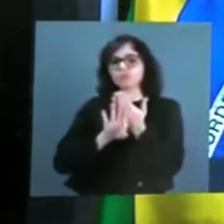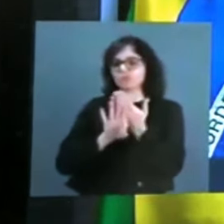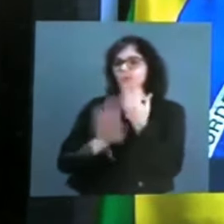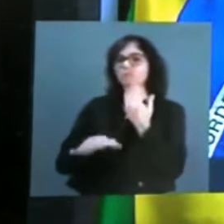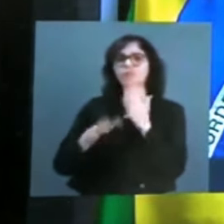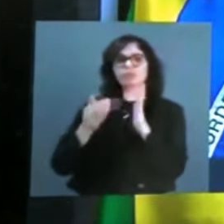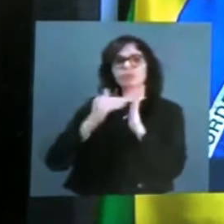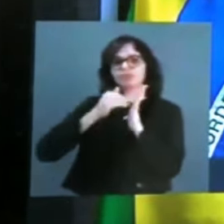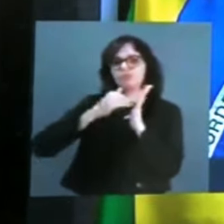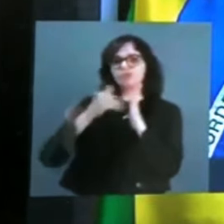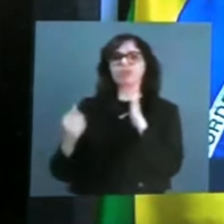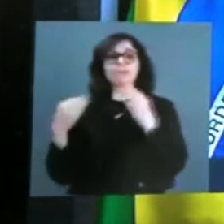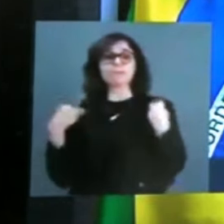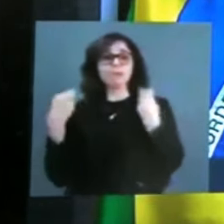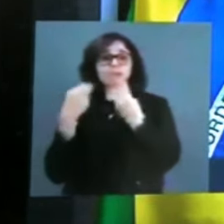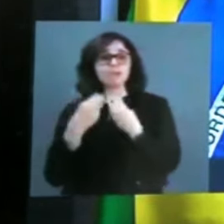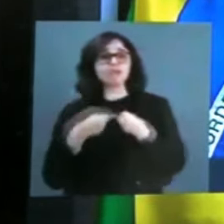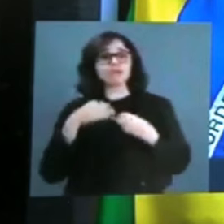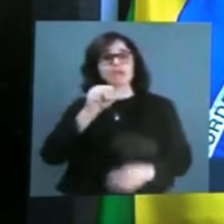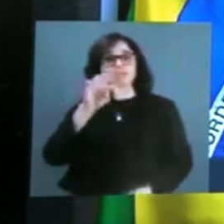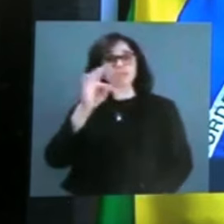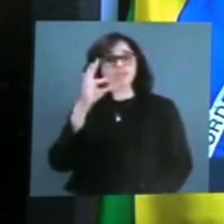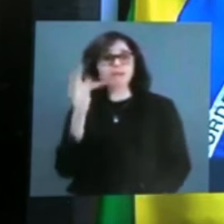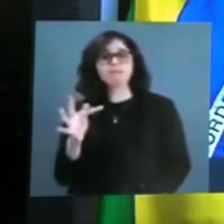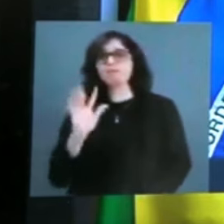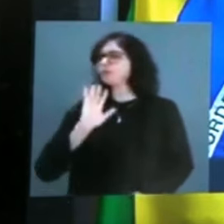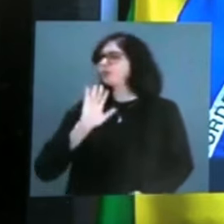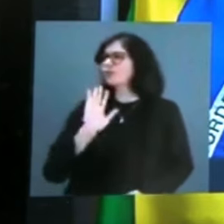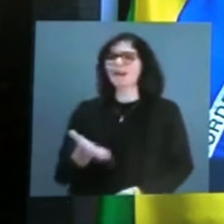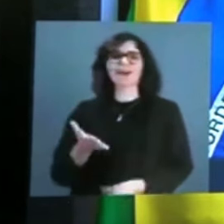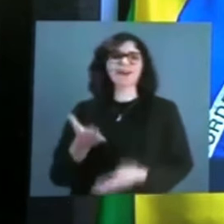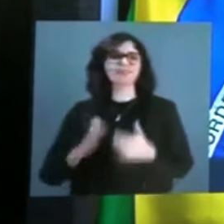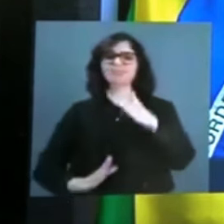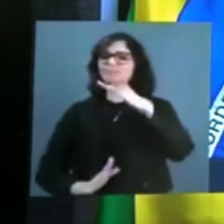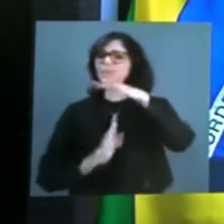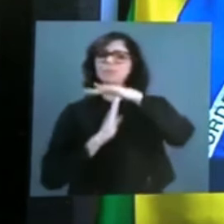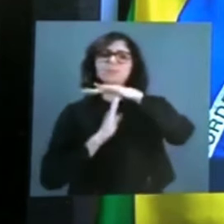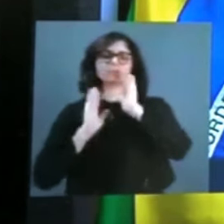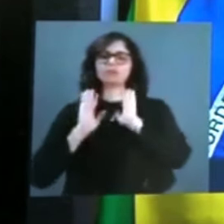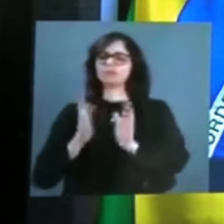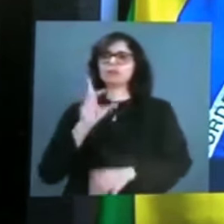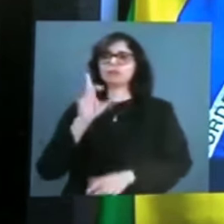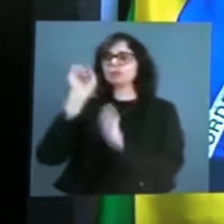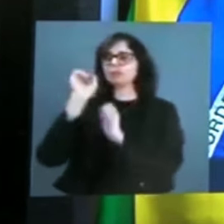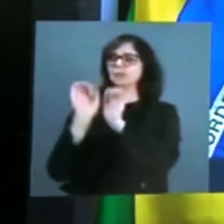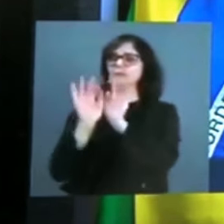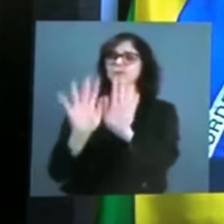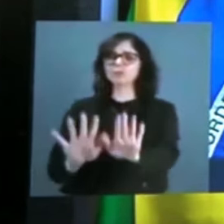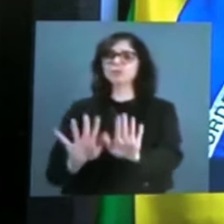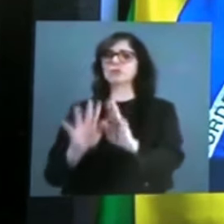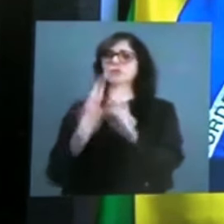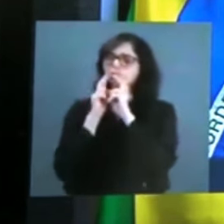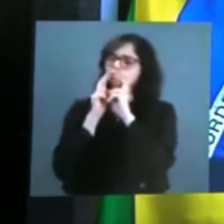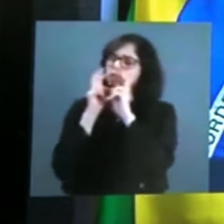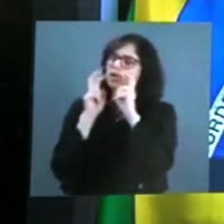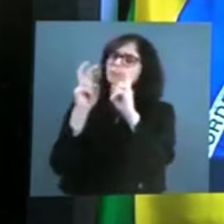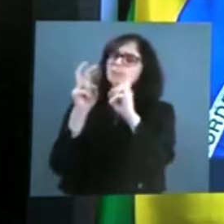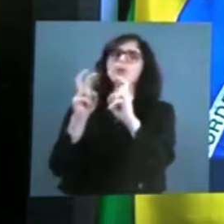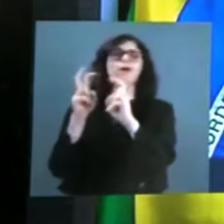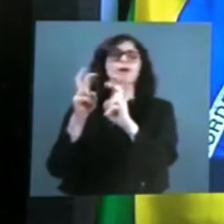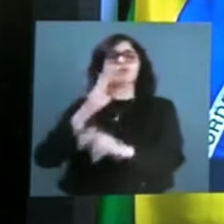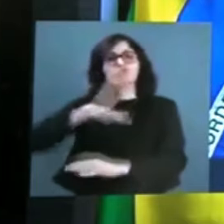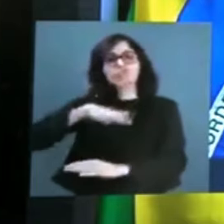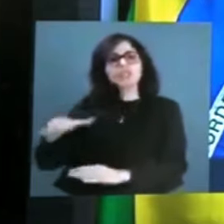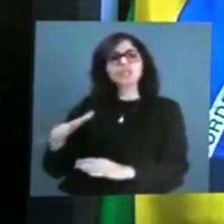ministros do Supremo Tribunal Federal. Já deu, senhor presidente, já deu. Que Deus nos abençoe e que o clamor de crianças,